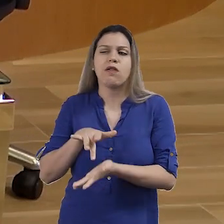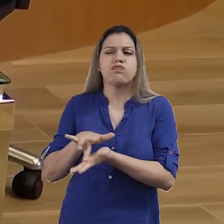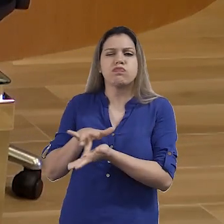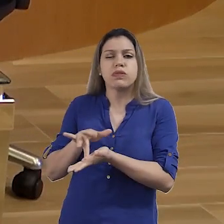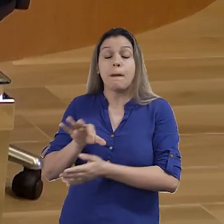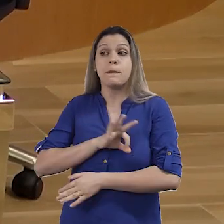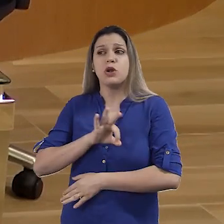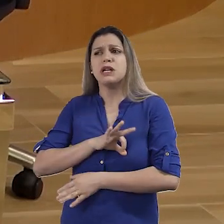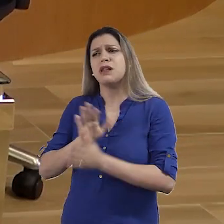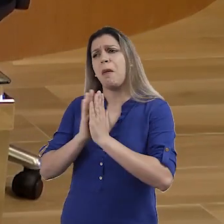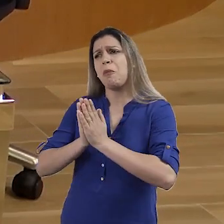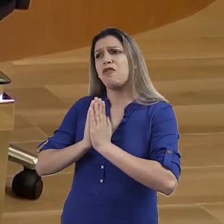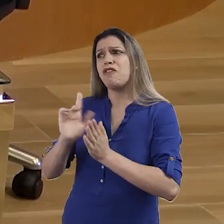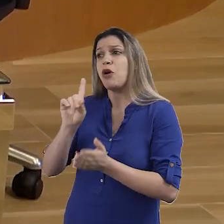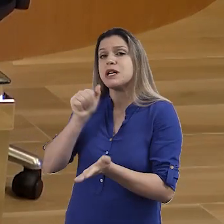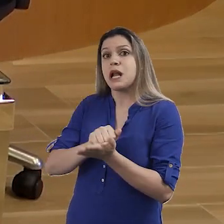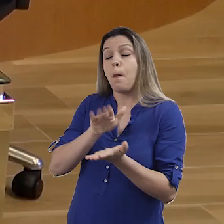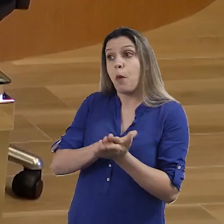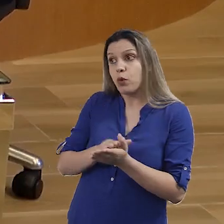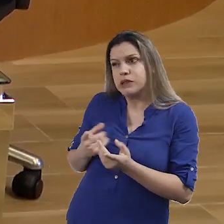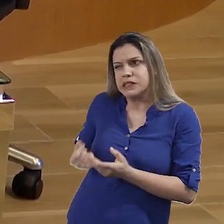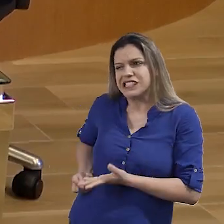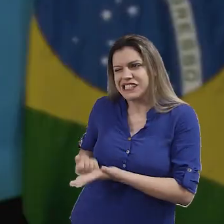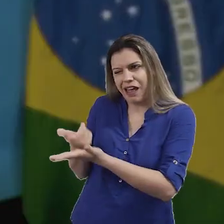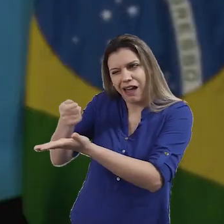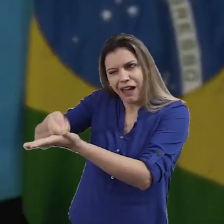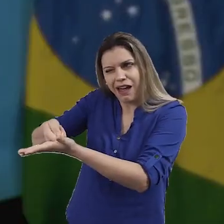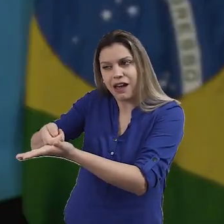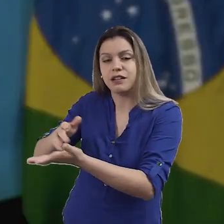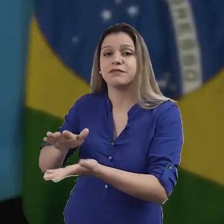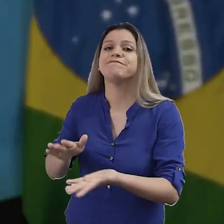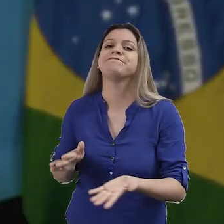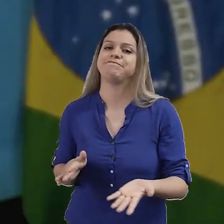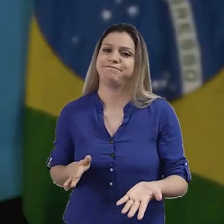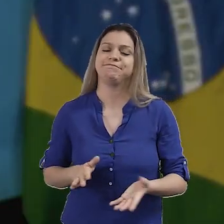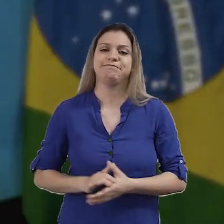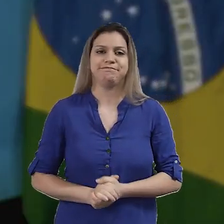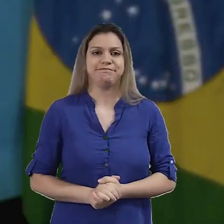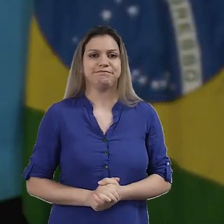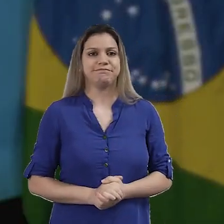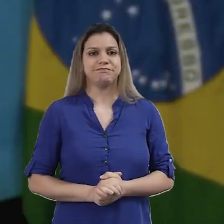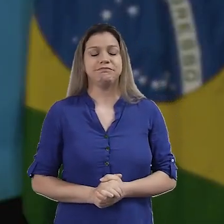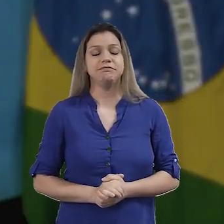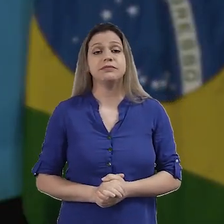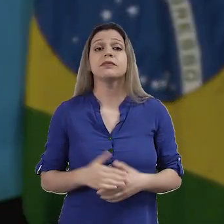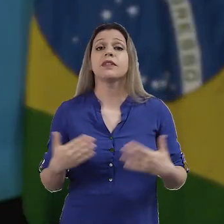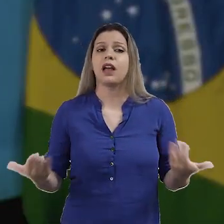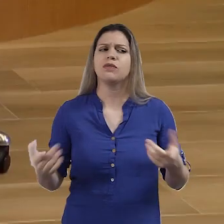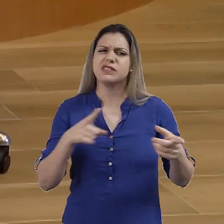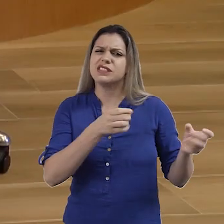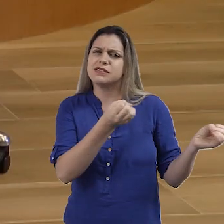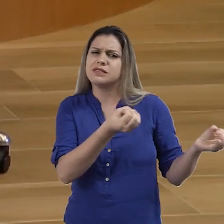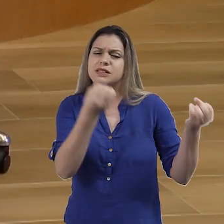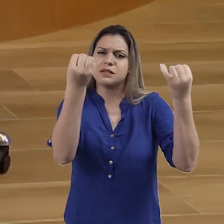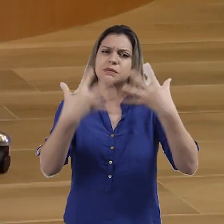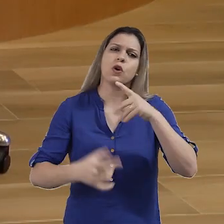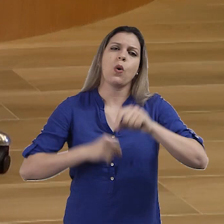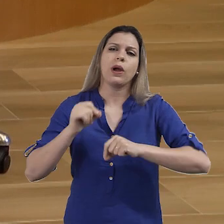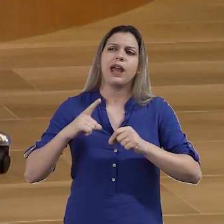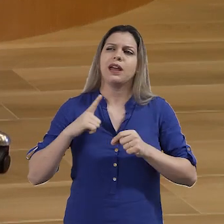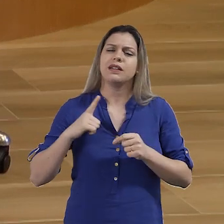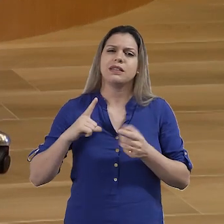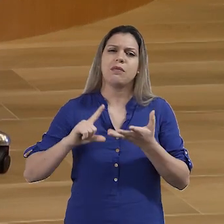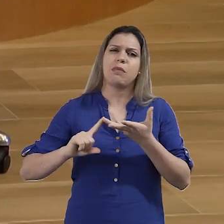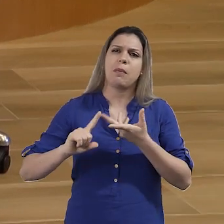subornar um policial para não levar uma multa de trânsito, por exemplo. Graziela, você vem dizendo ao longo da entrevista que existem vários níveis